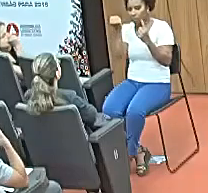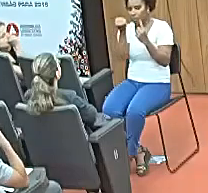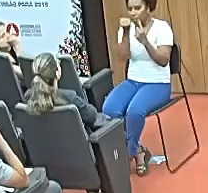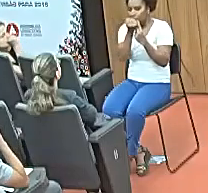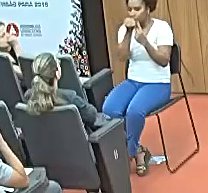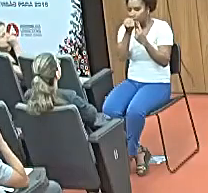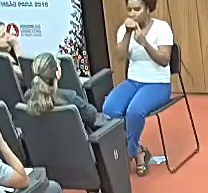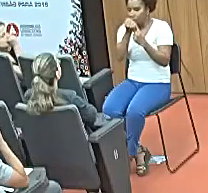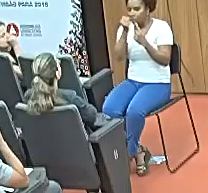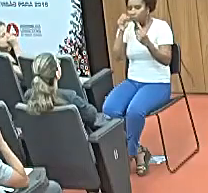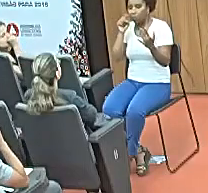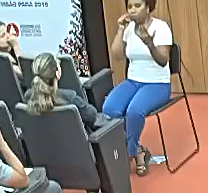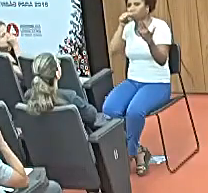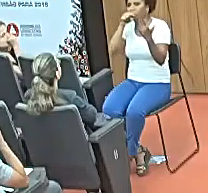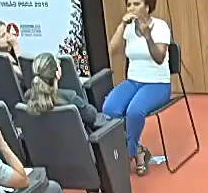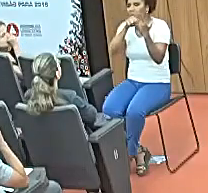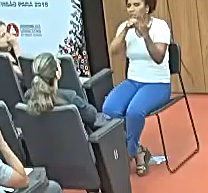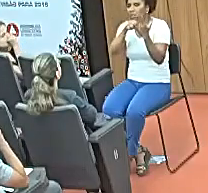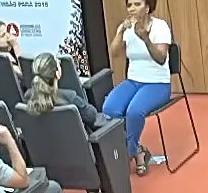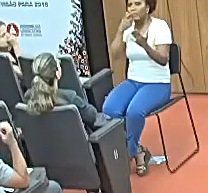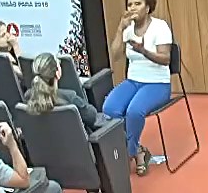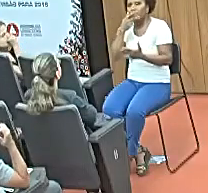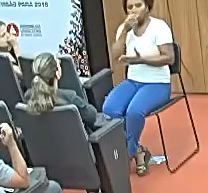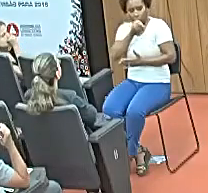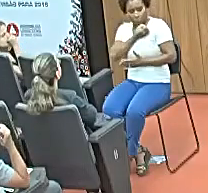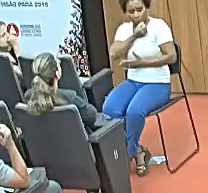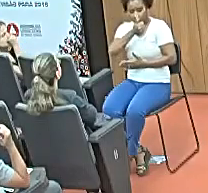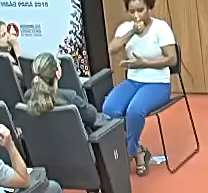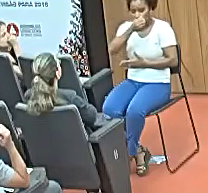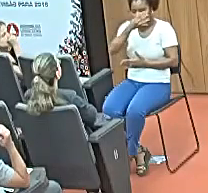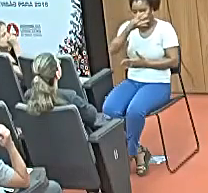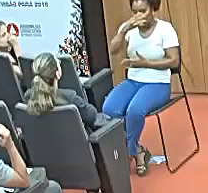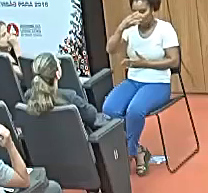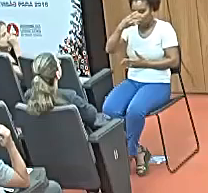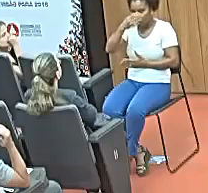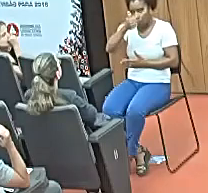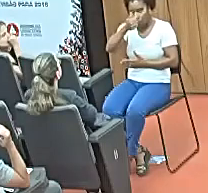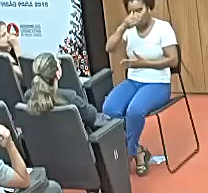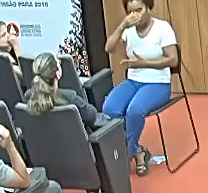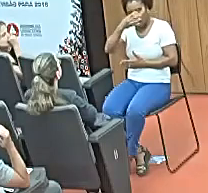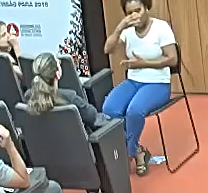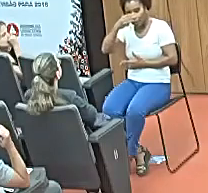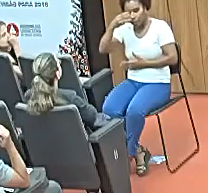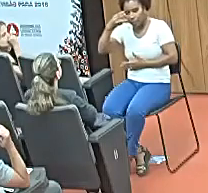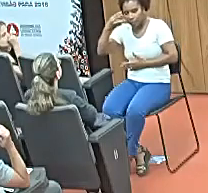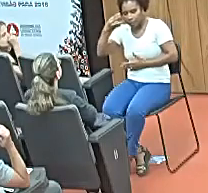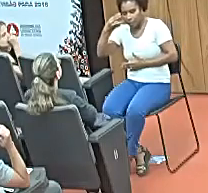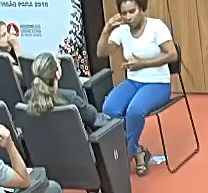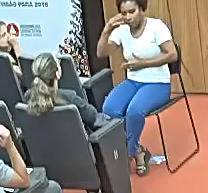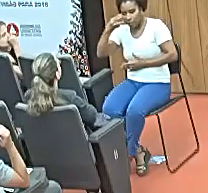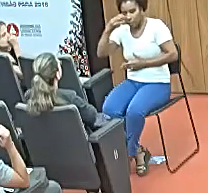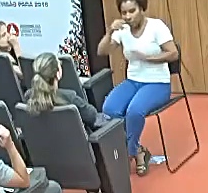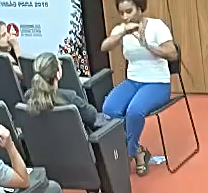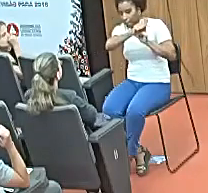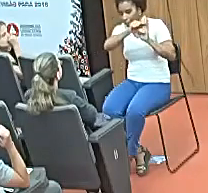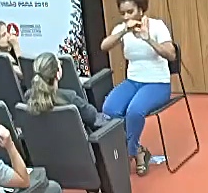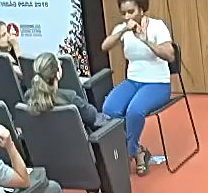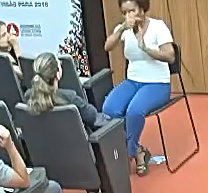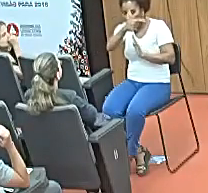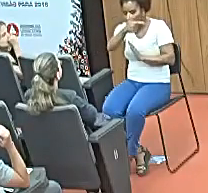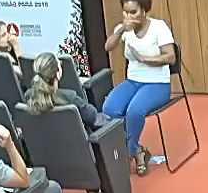da meta financeira da ação 4320 manutenção do conselho estadual e da gestão compartilhada e participativa